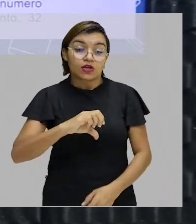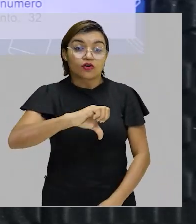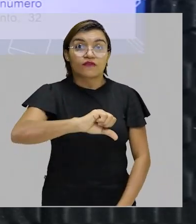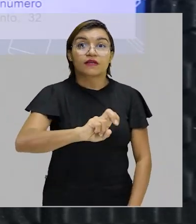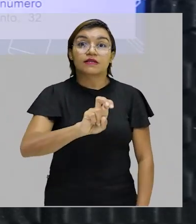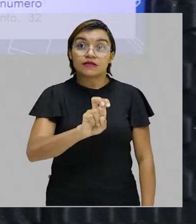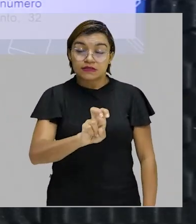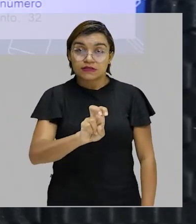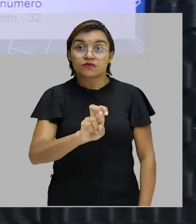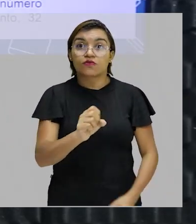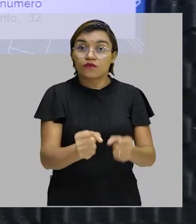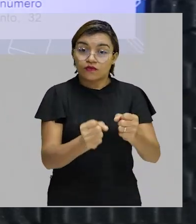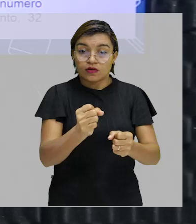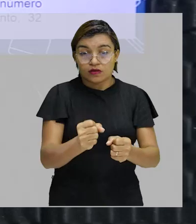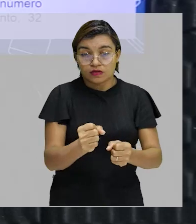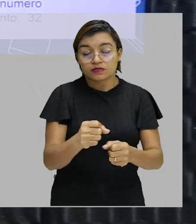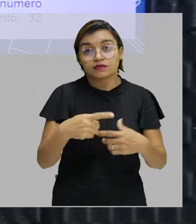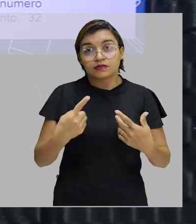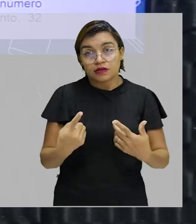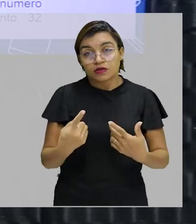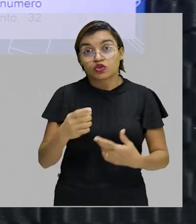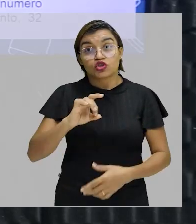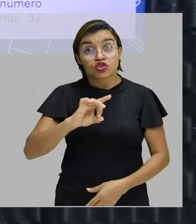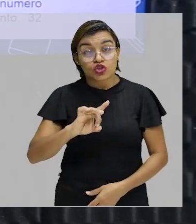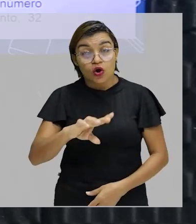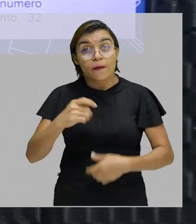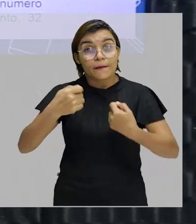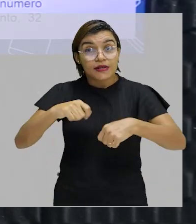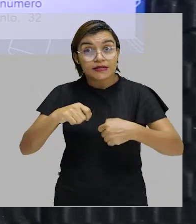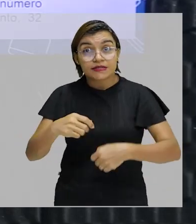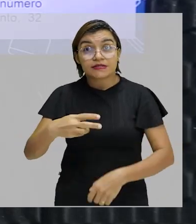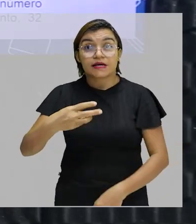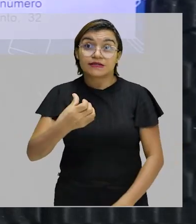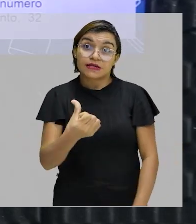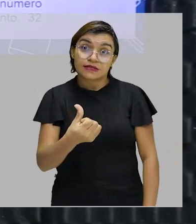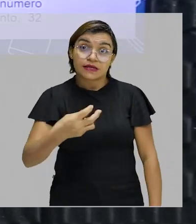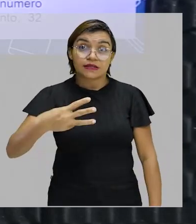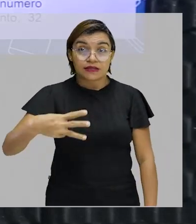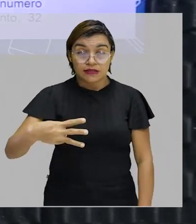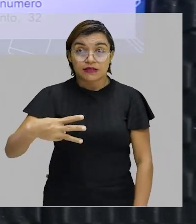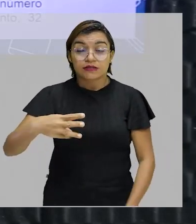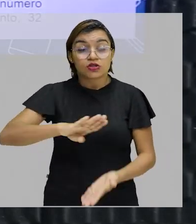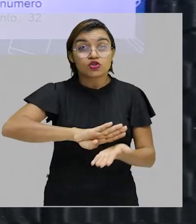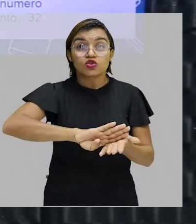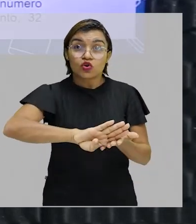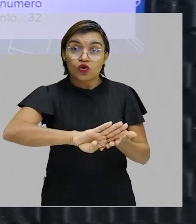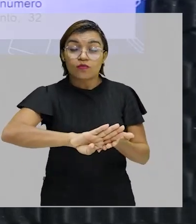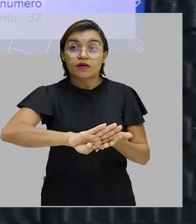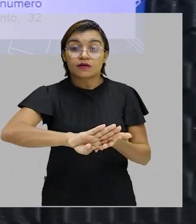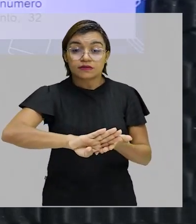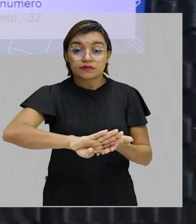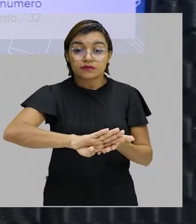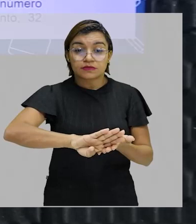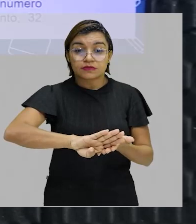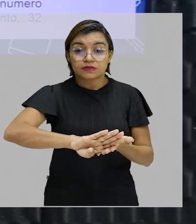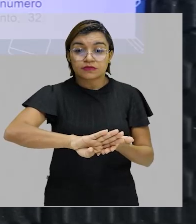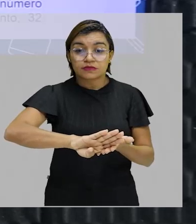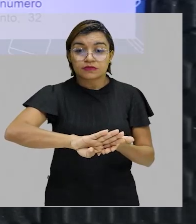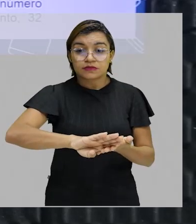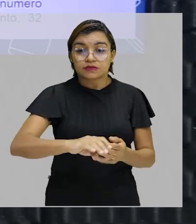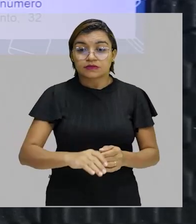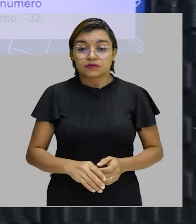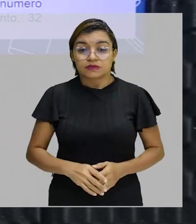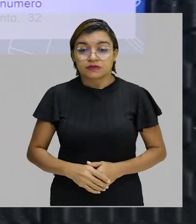ser possíveis montar apenas 63, então vai sobrar 32 volantes. Então, eu posso dizer que a quantidade